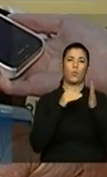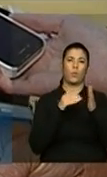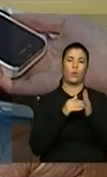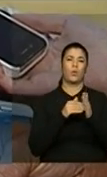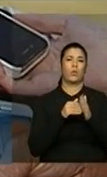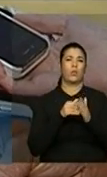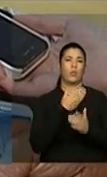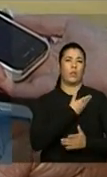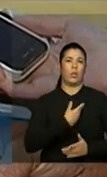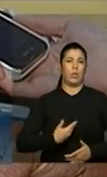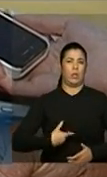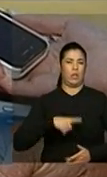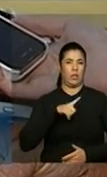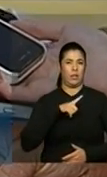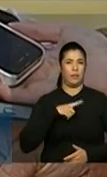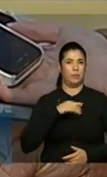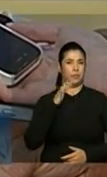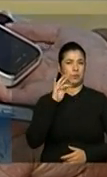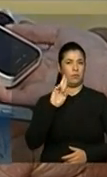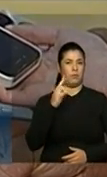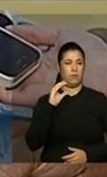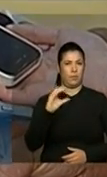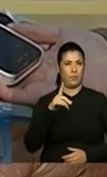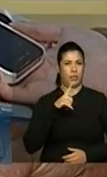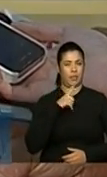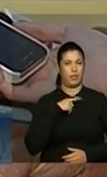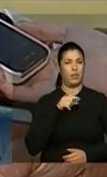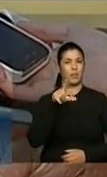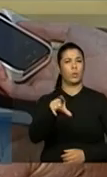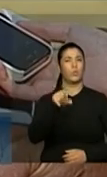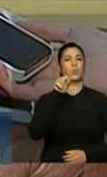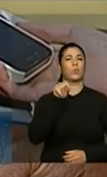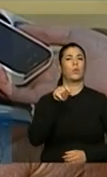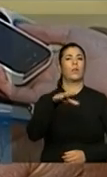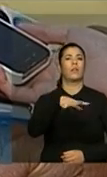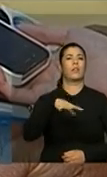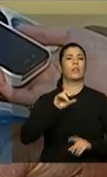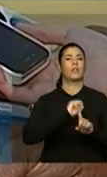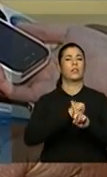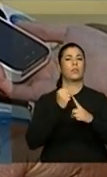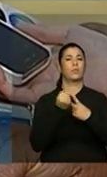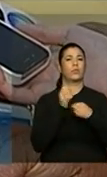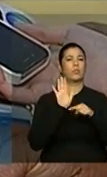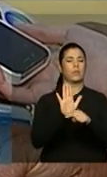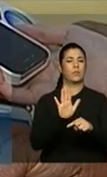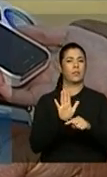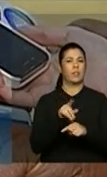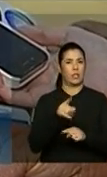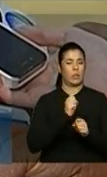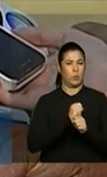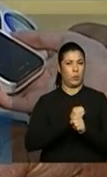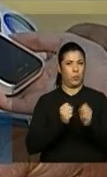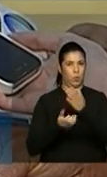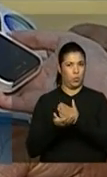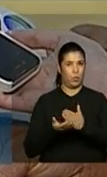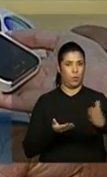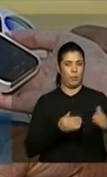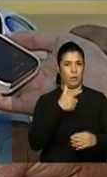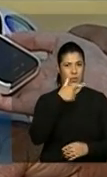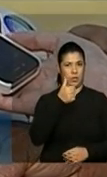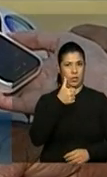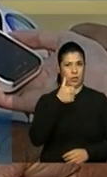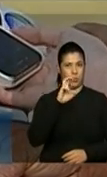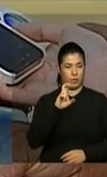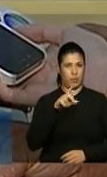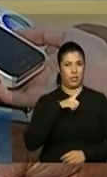Henrique. Se a gente pegar a área de assistência social, esse ano nós vamos, está previsto para esse ano que se abre agora, mais de